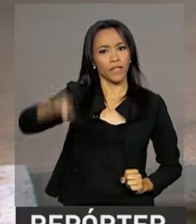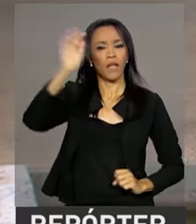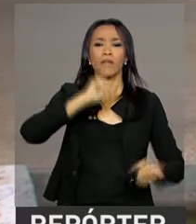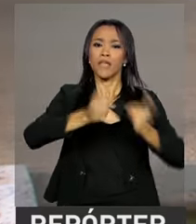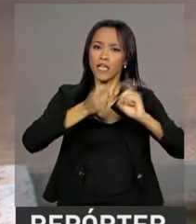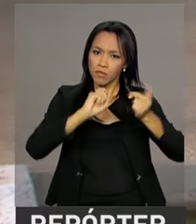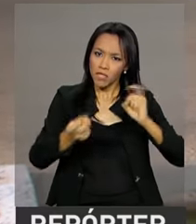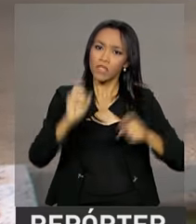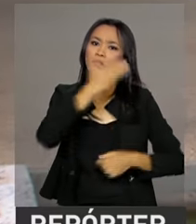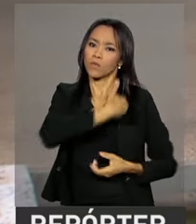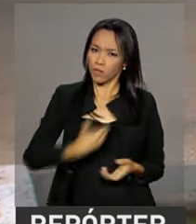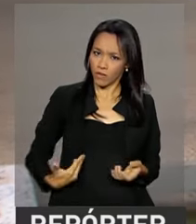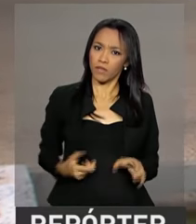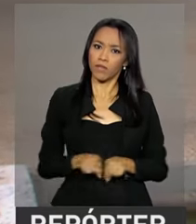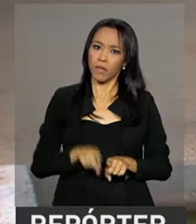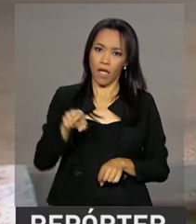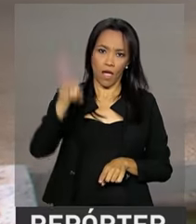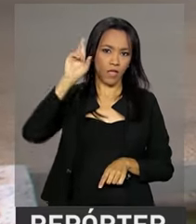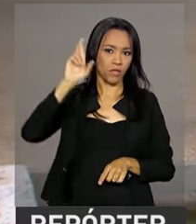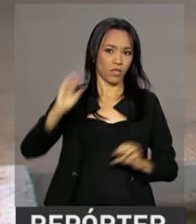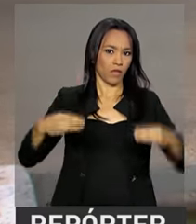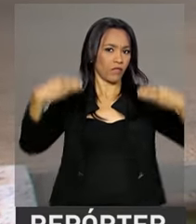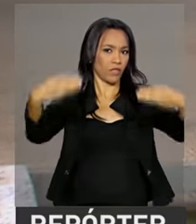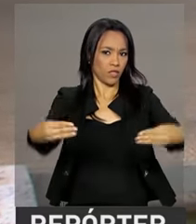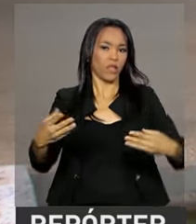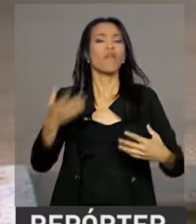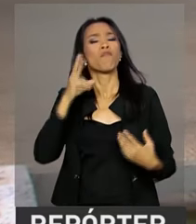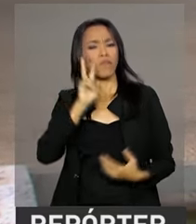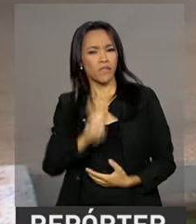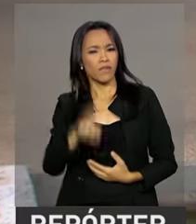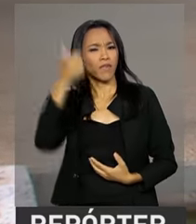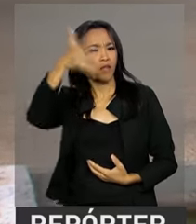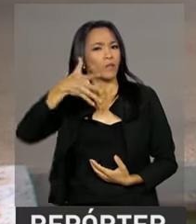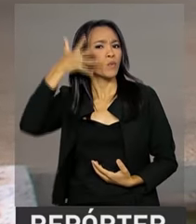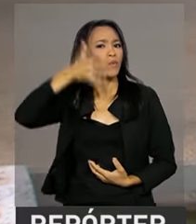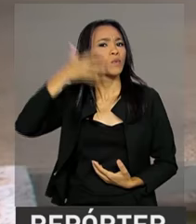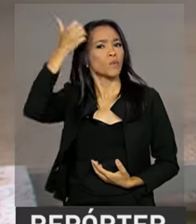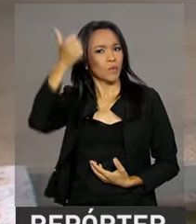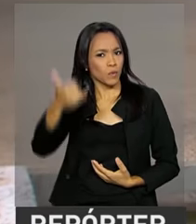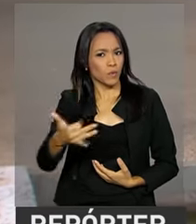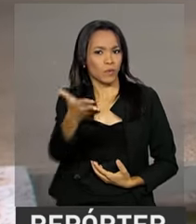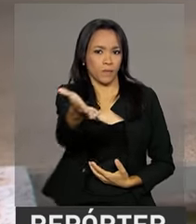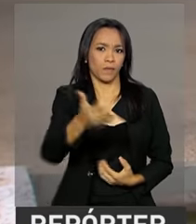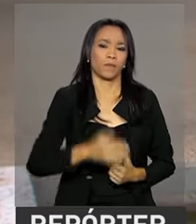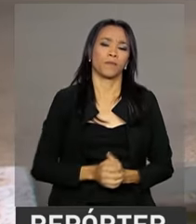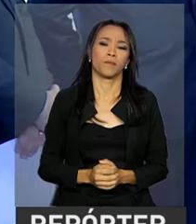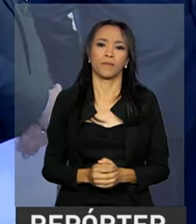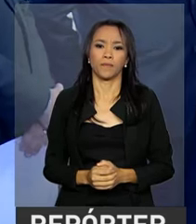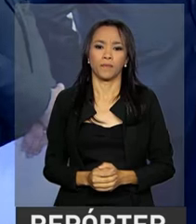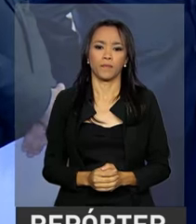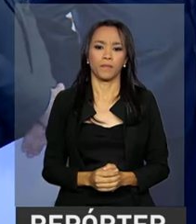pública é vamos ver no trecho do discurso do presidente durante a cerimônia